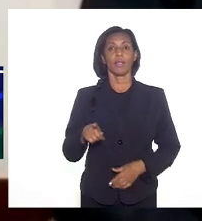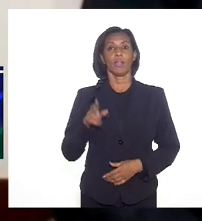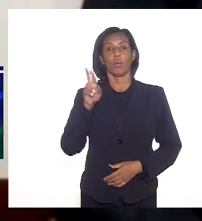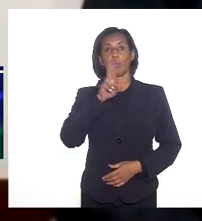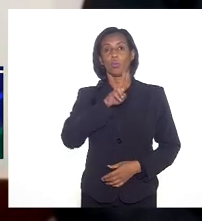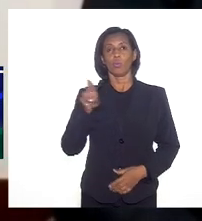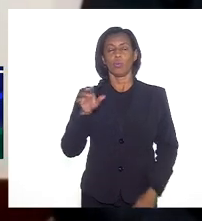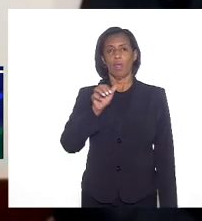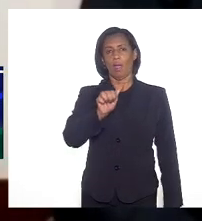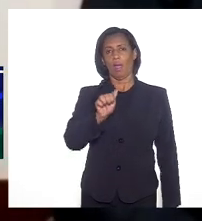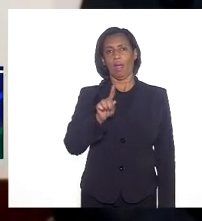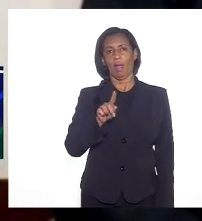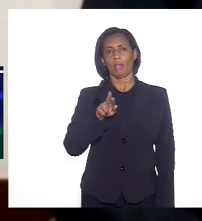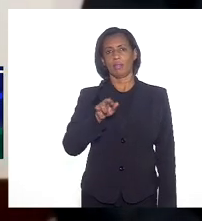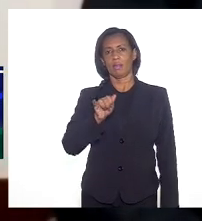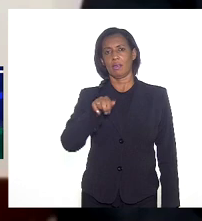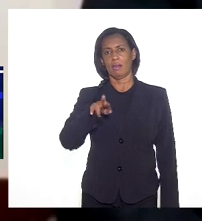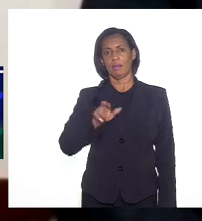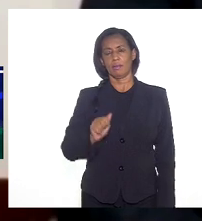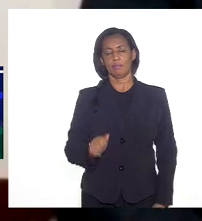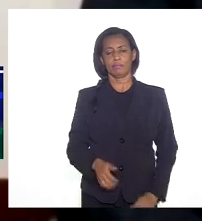chamada deputada Adriana Baltazar